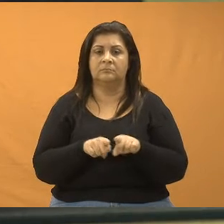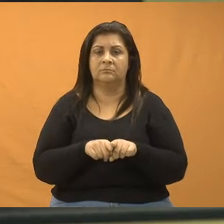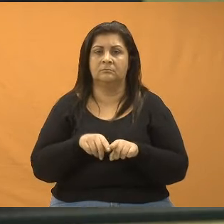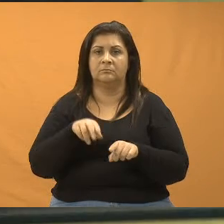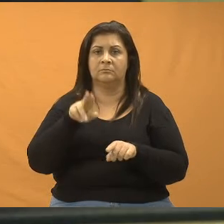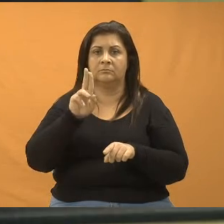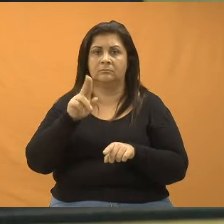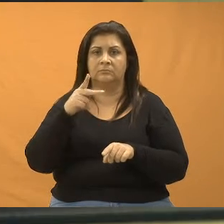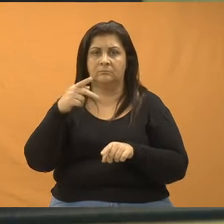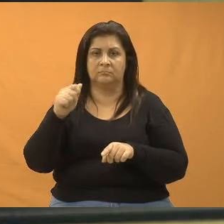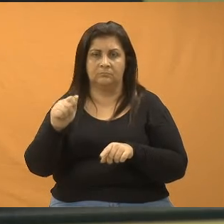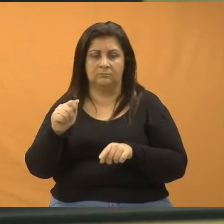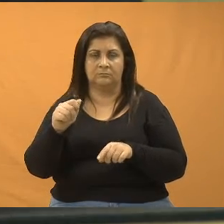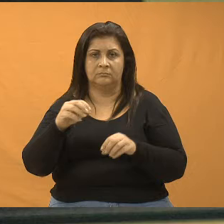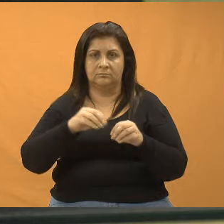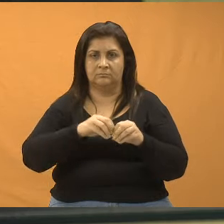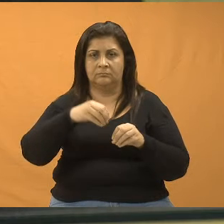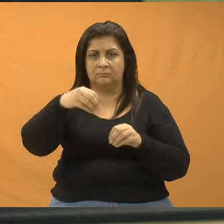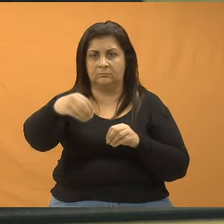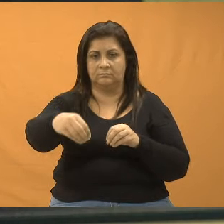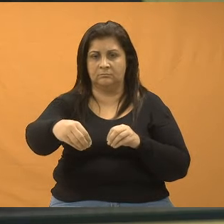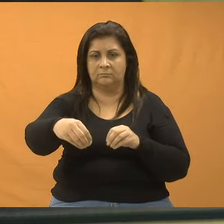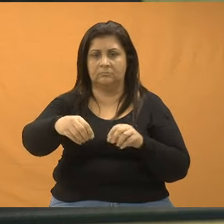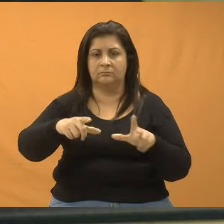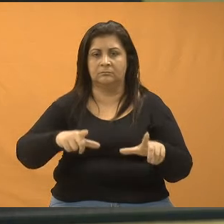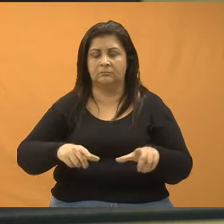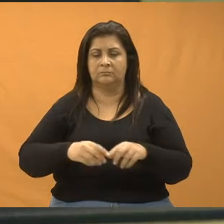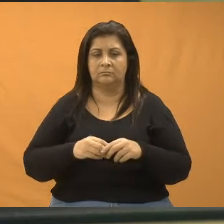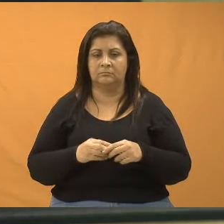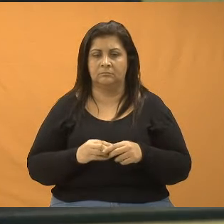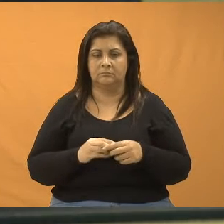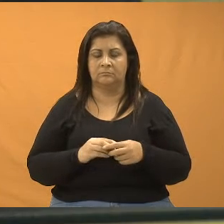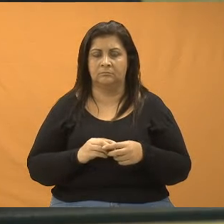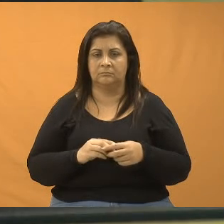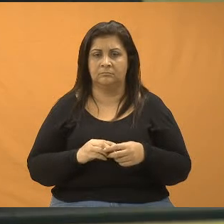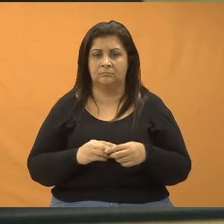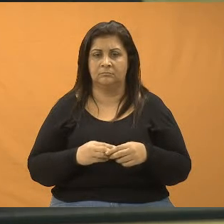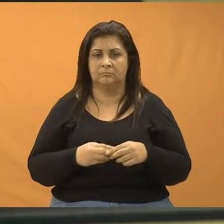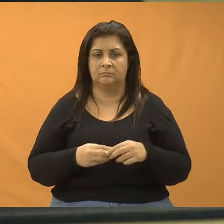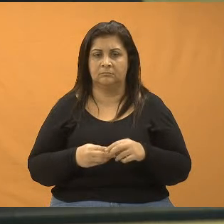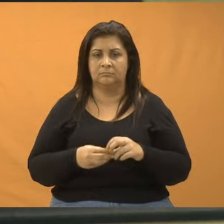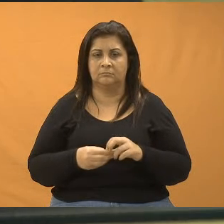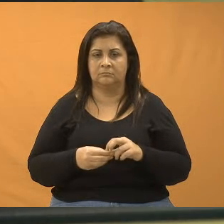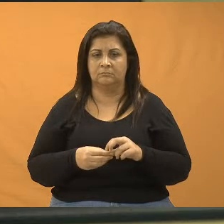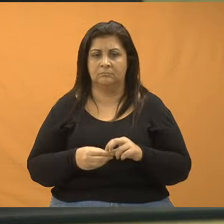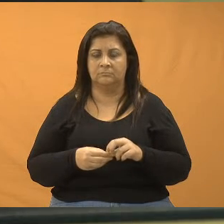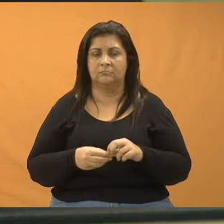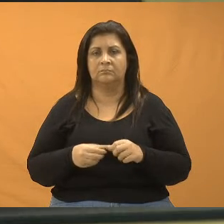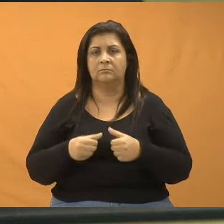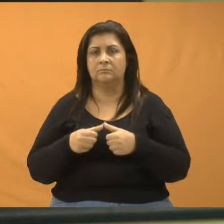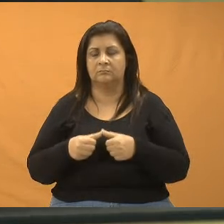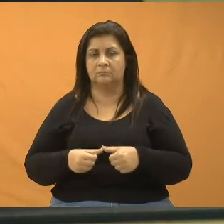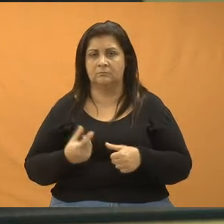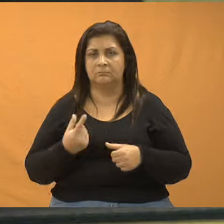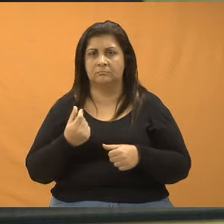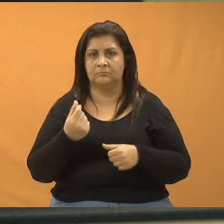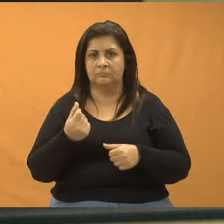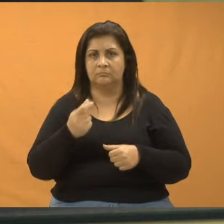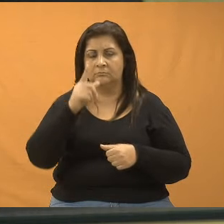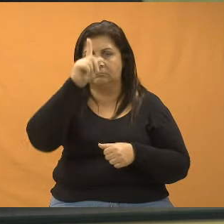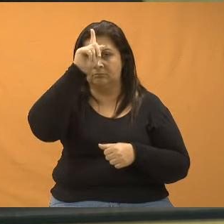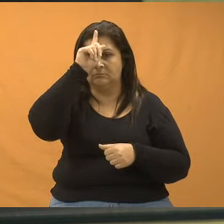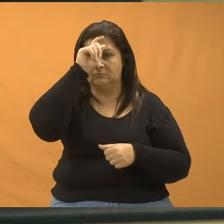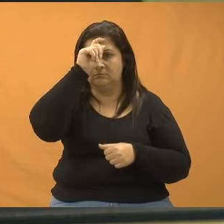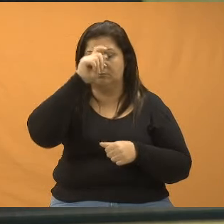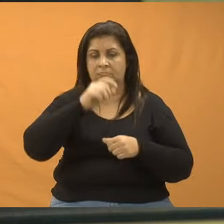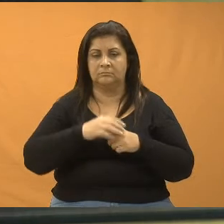foi retirado da Santa Casa quando ele foi para o Dr. Telmo e se manteve o repasse para a Santa Casa. Então,